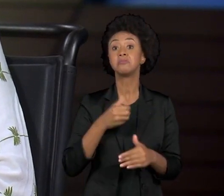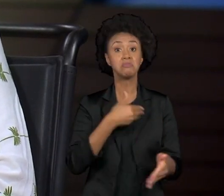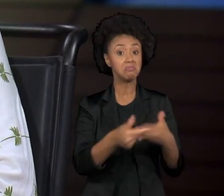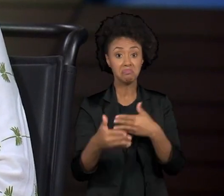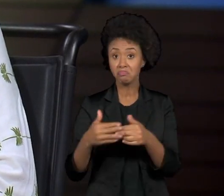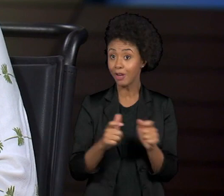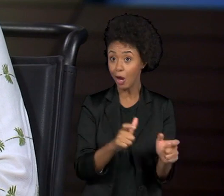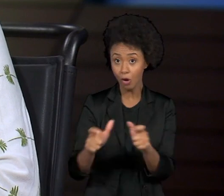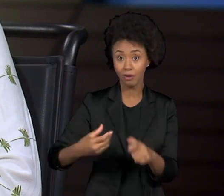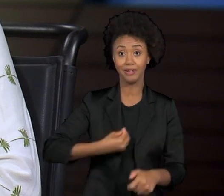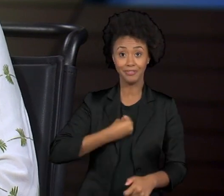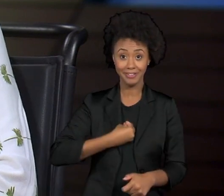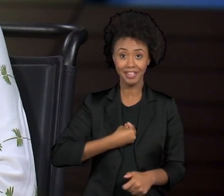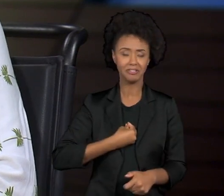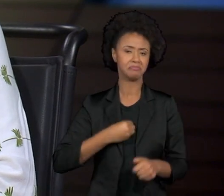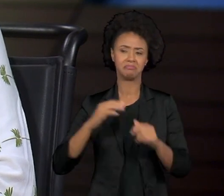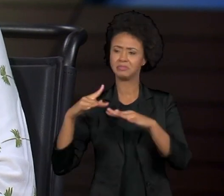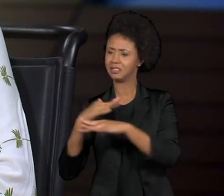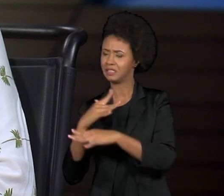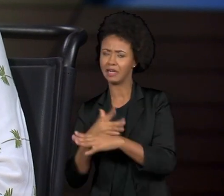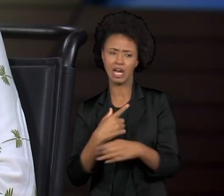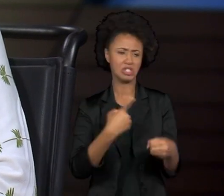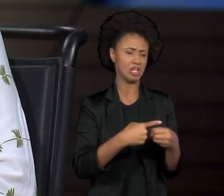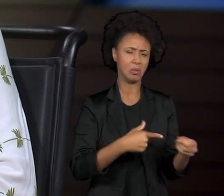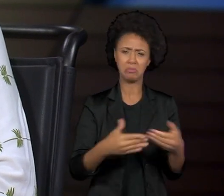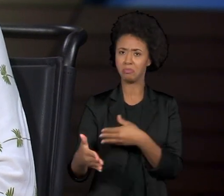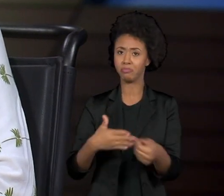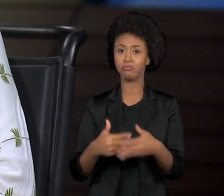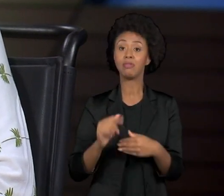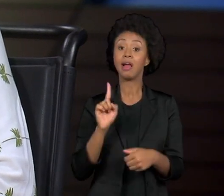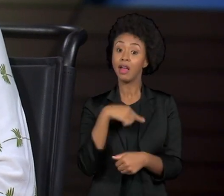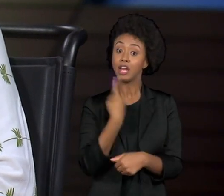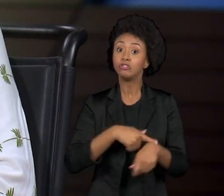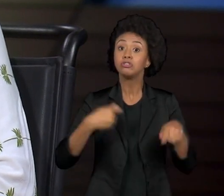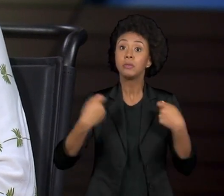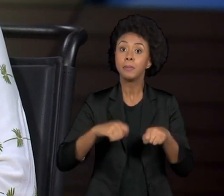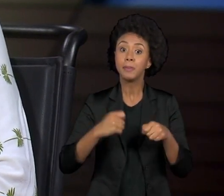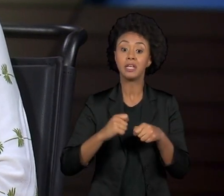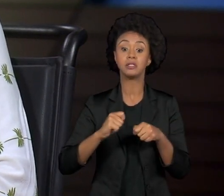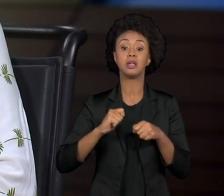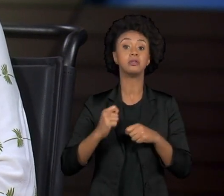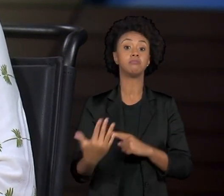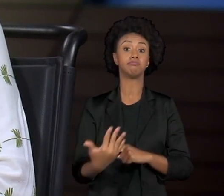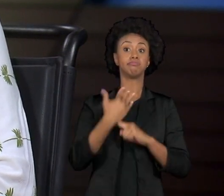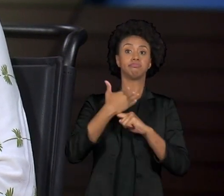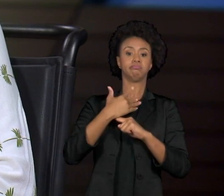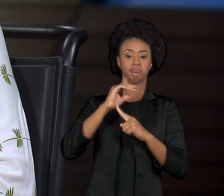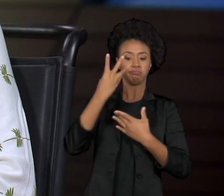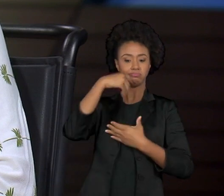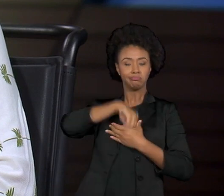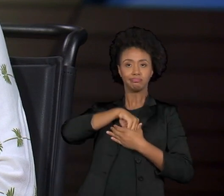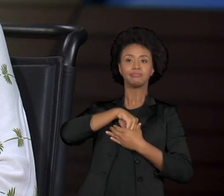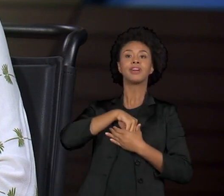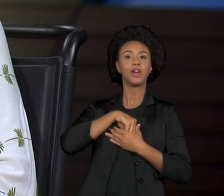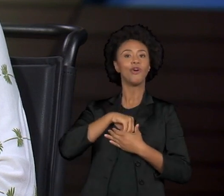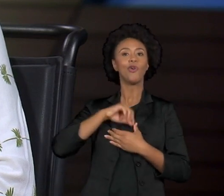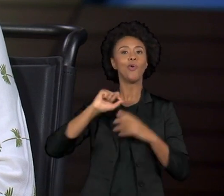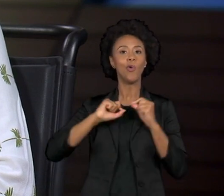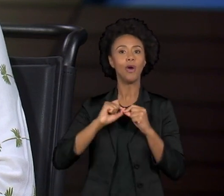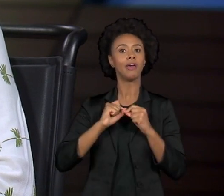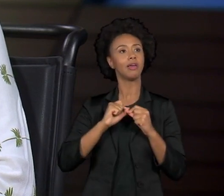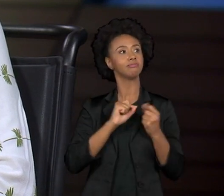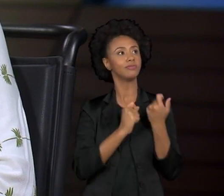estivermos, né, seja na cidade ou no interior, a gente conseguir provocar para o nosso bem-estar mesmo, enfim, essa conexão com